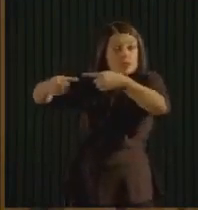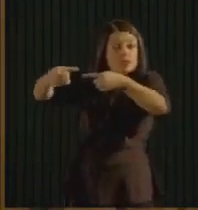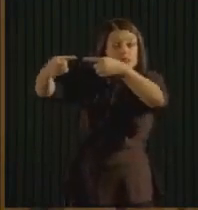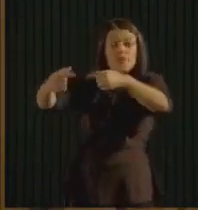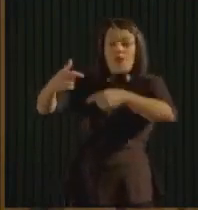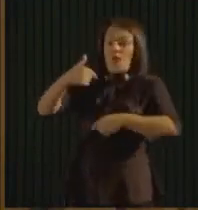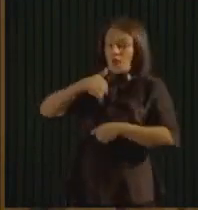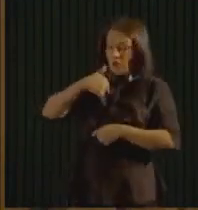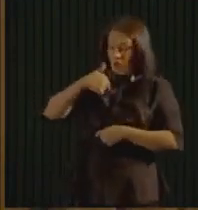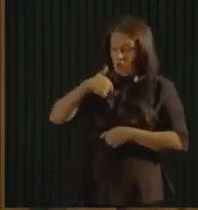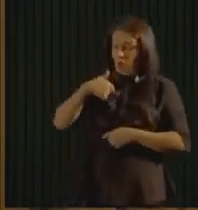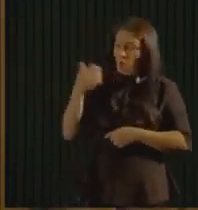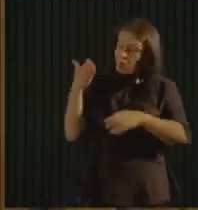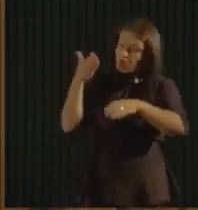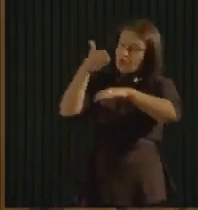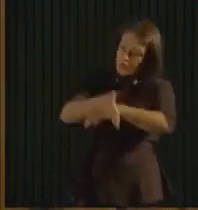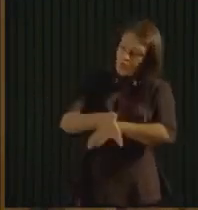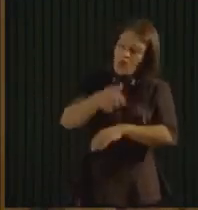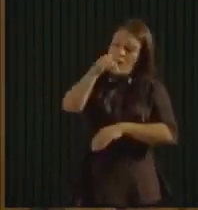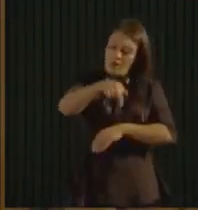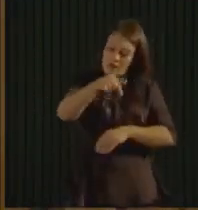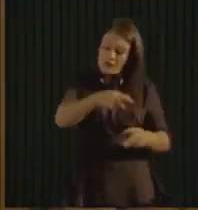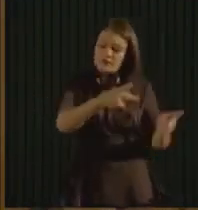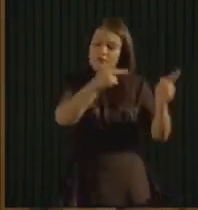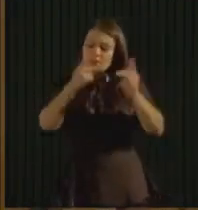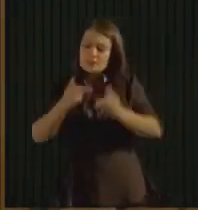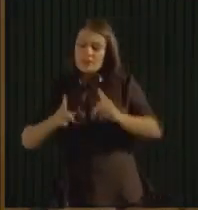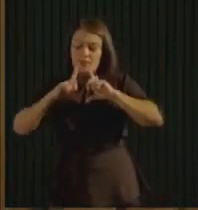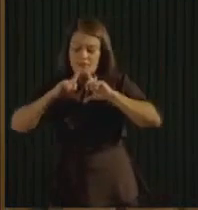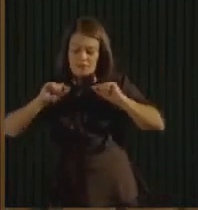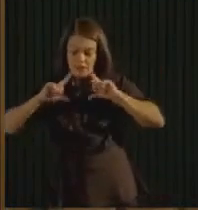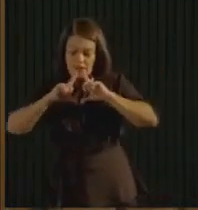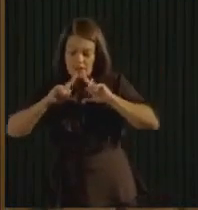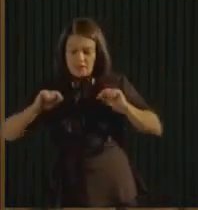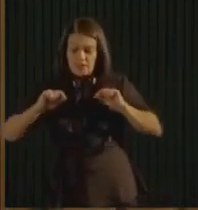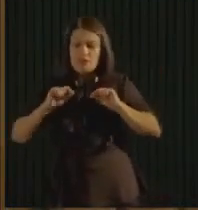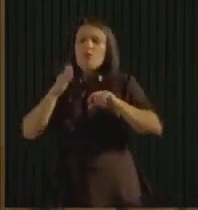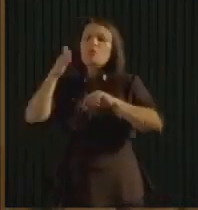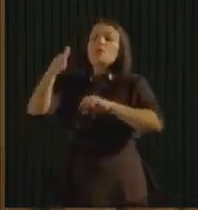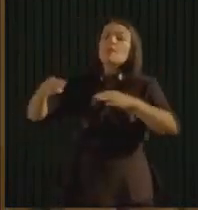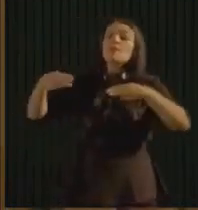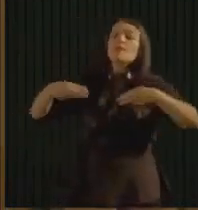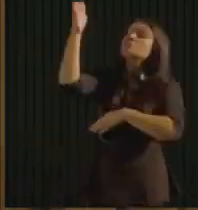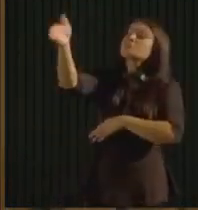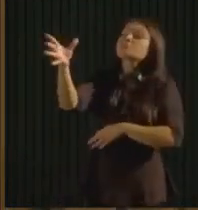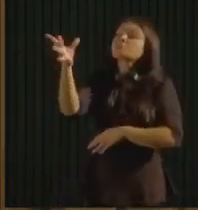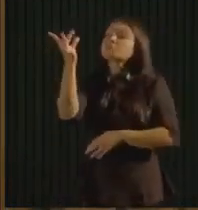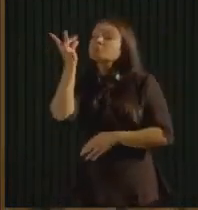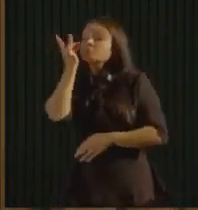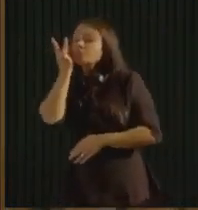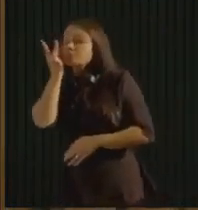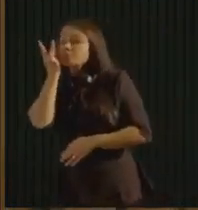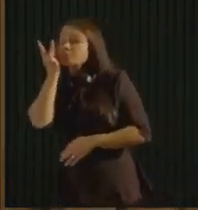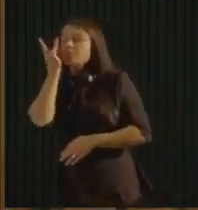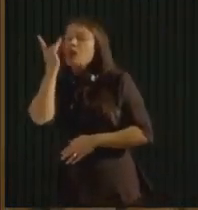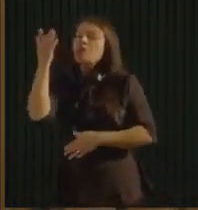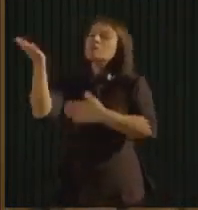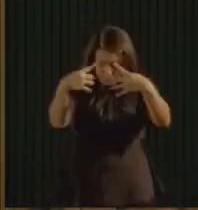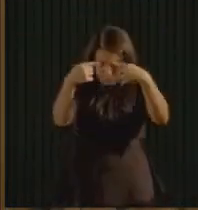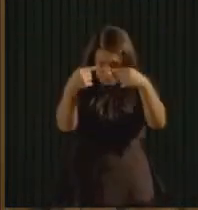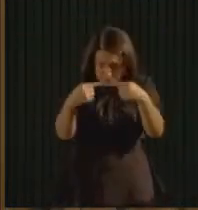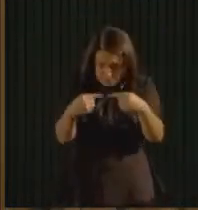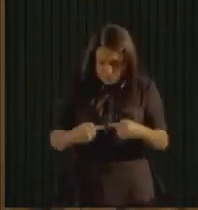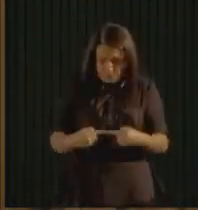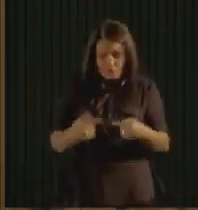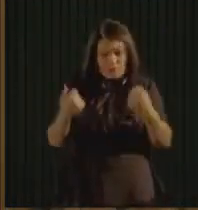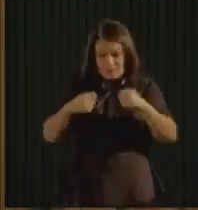em Brasília, a fazer uma visita ao Ministério, e assim o fiz com a sua equipe. E é indissociável, nós